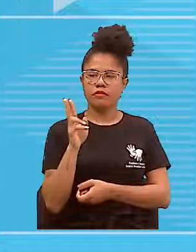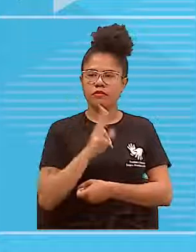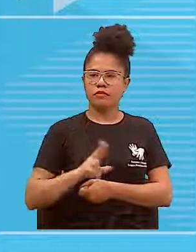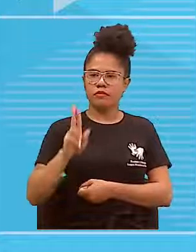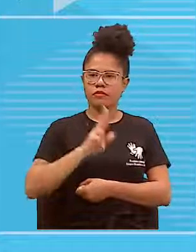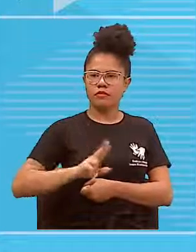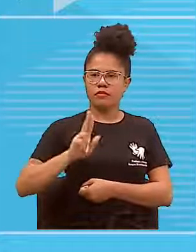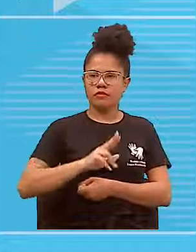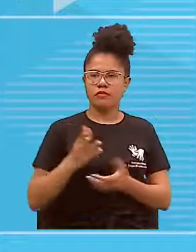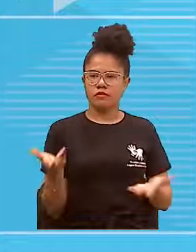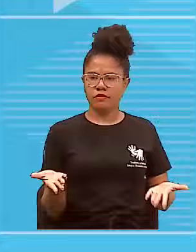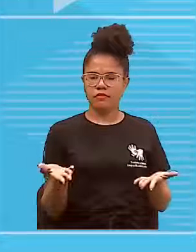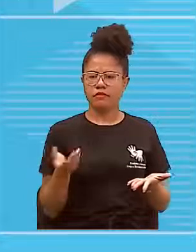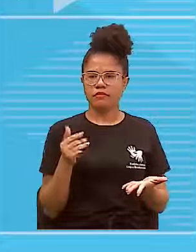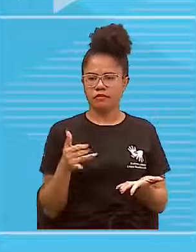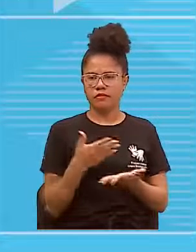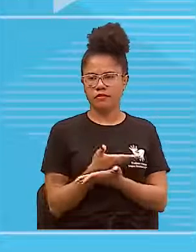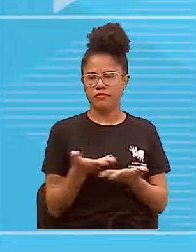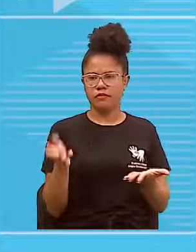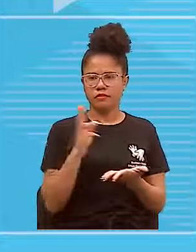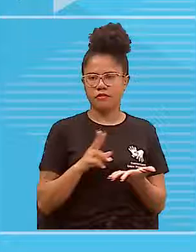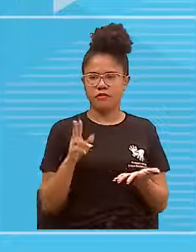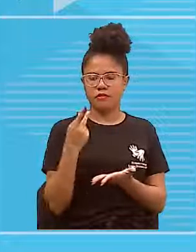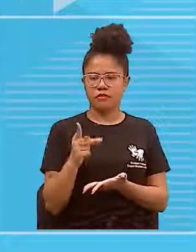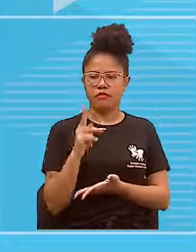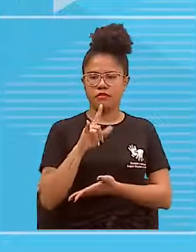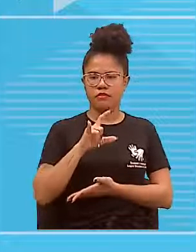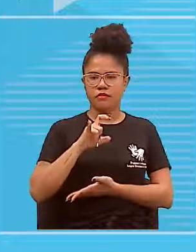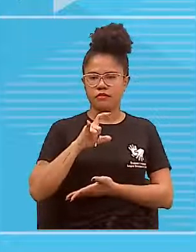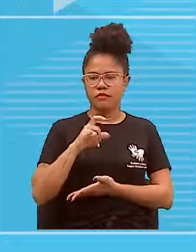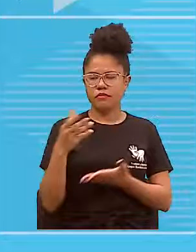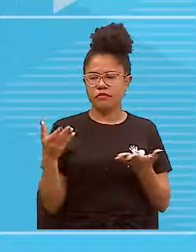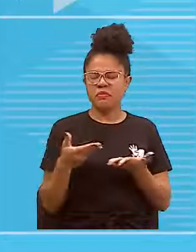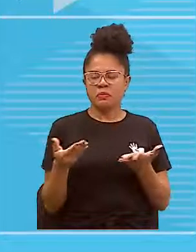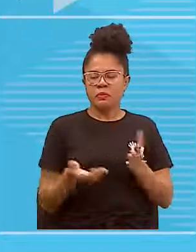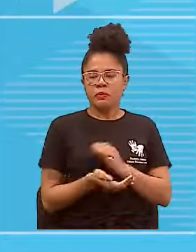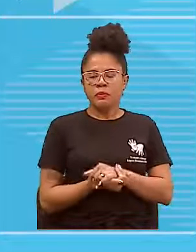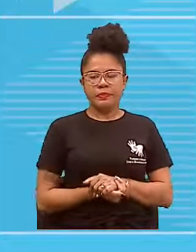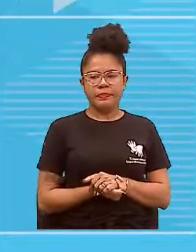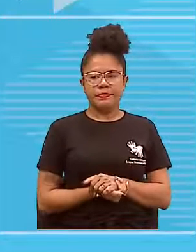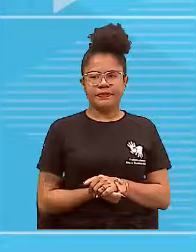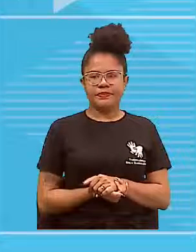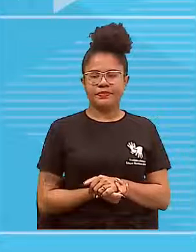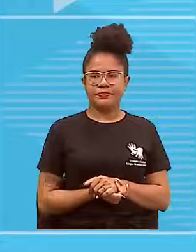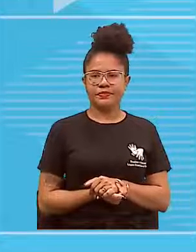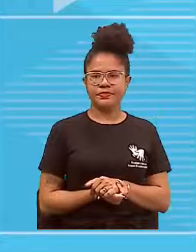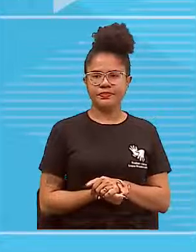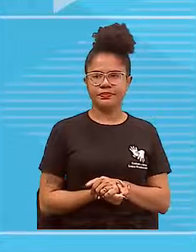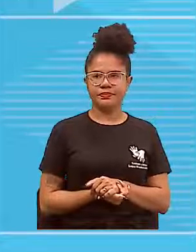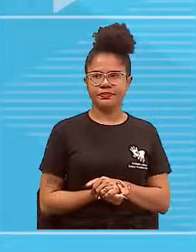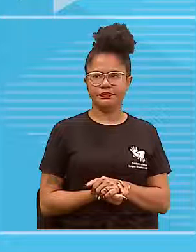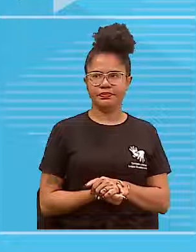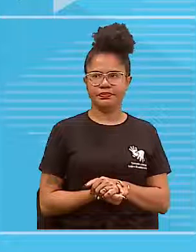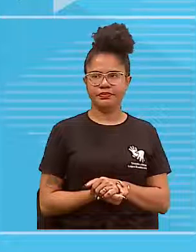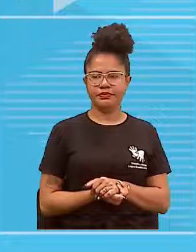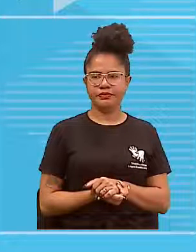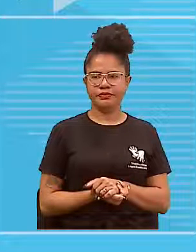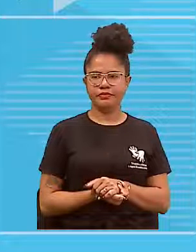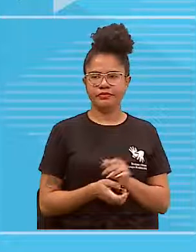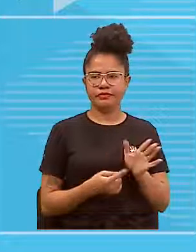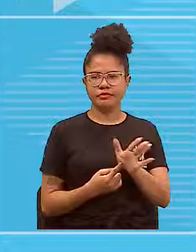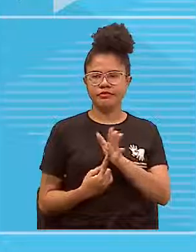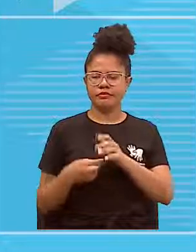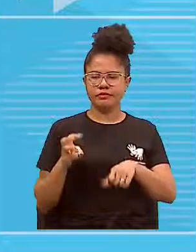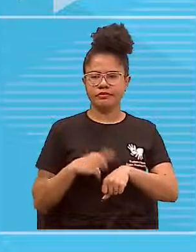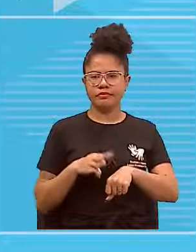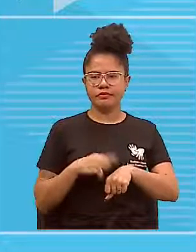tudo. Se você pegar seu Instagram agora, Gabriel, se você pegar, vou mostrar a matemática na